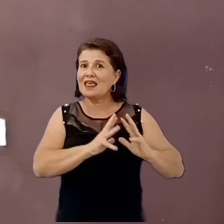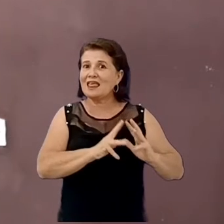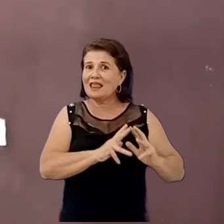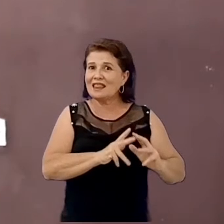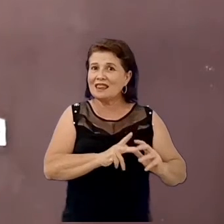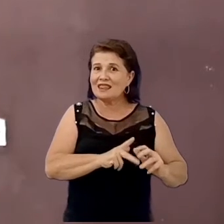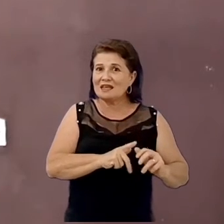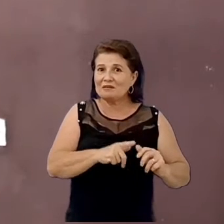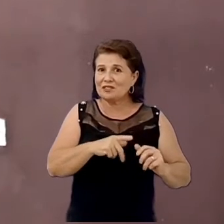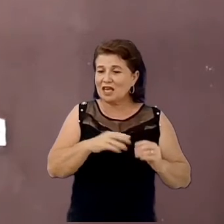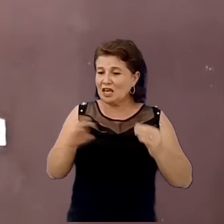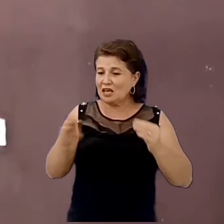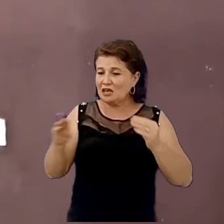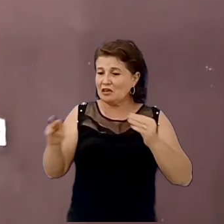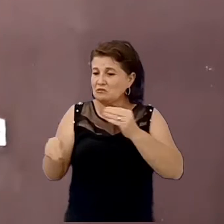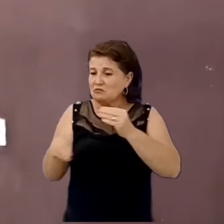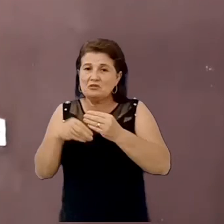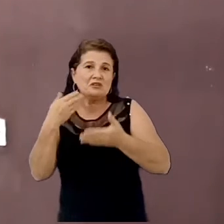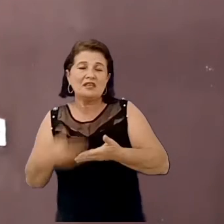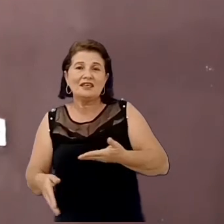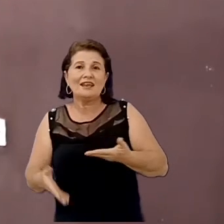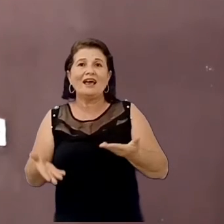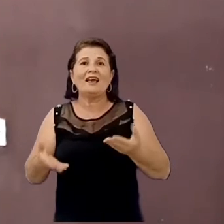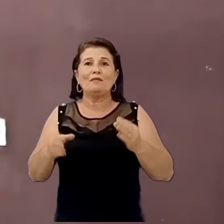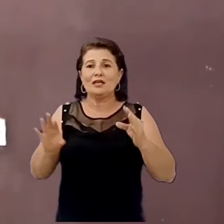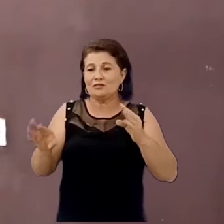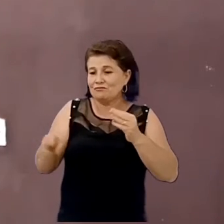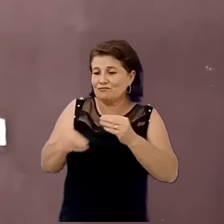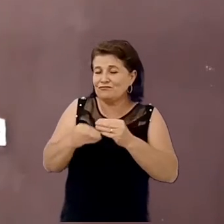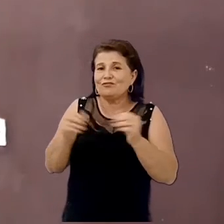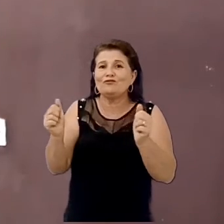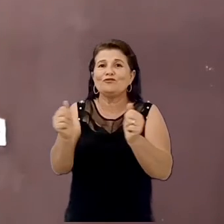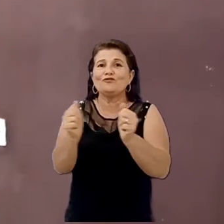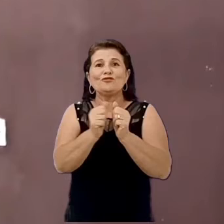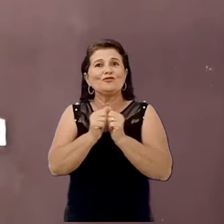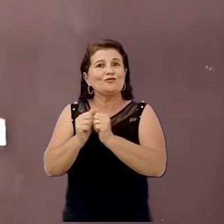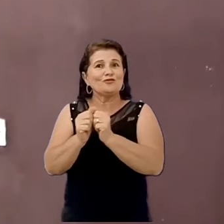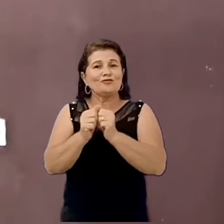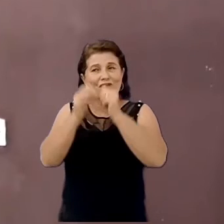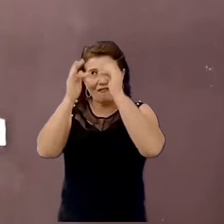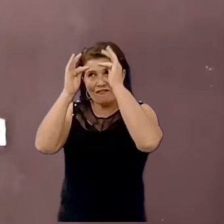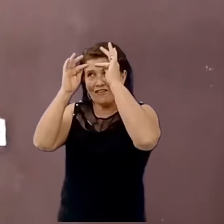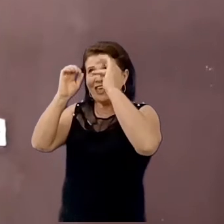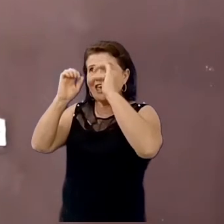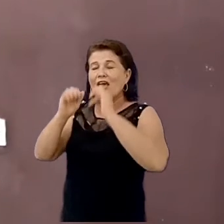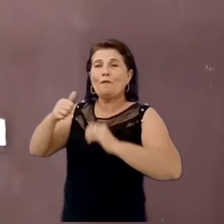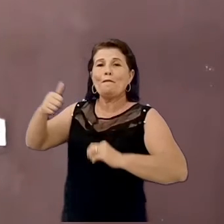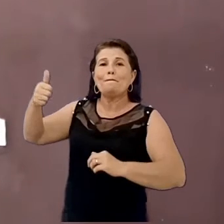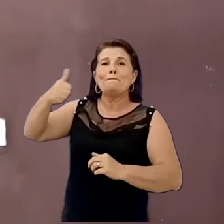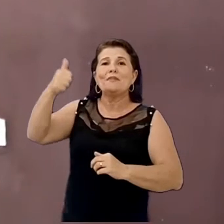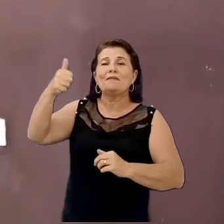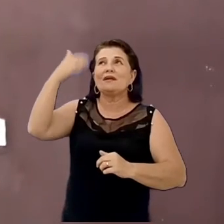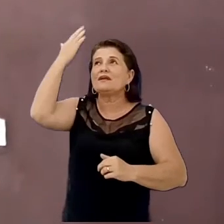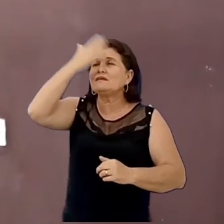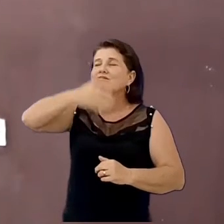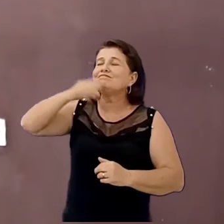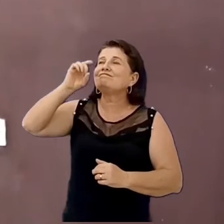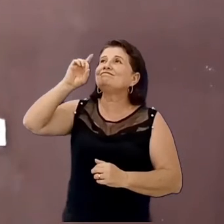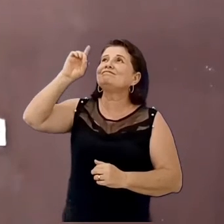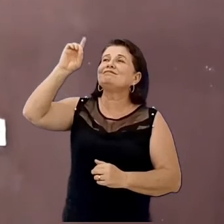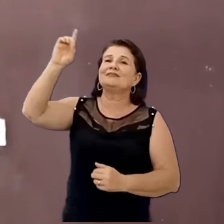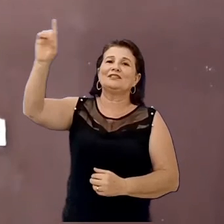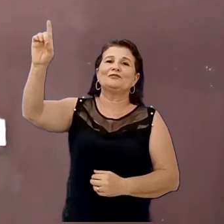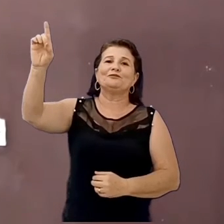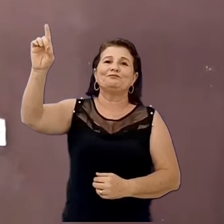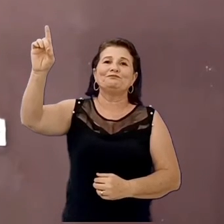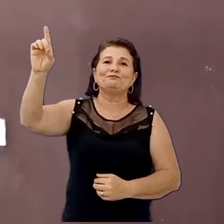sem adições, sem subtrações, e que agiu fielmente, primeiramente, diante de Cristo.